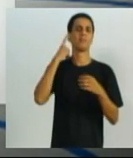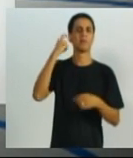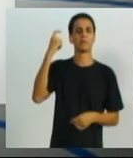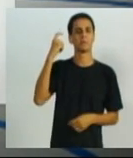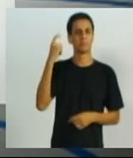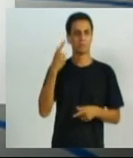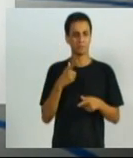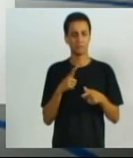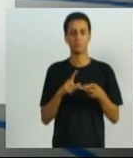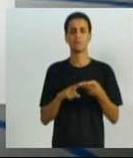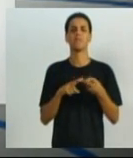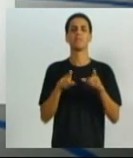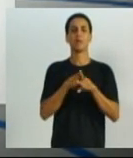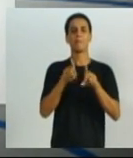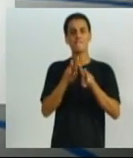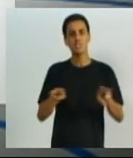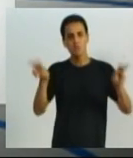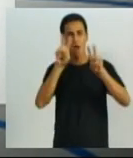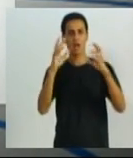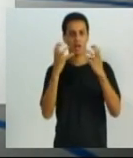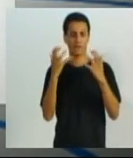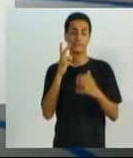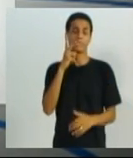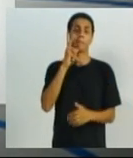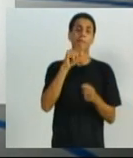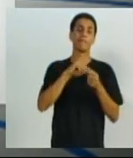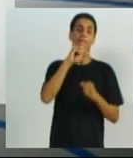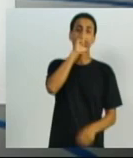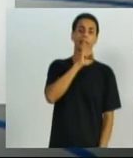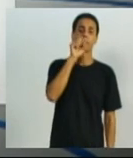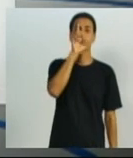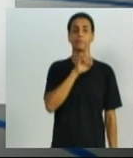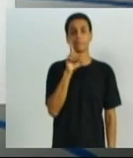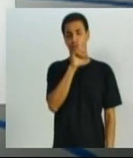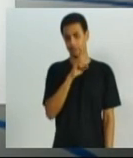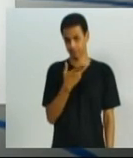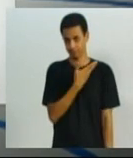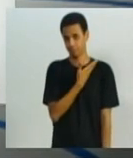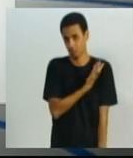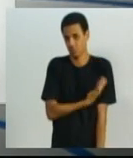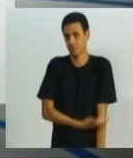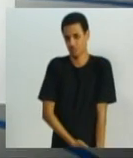e via de regra, esse tipo de carreata é feito nos sábados e domingo. Adiante, por favor.